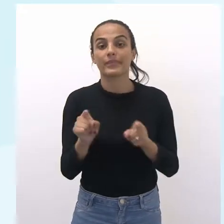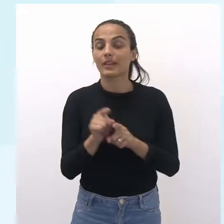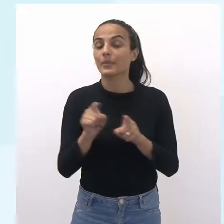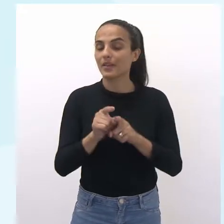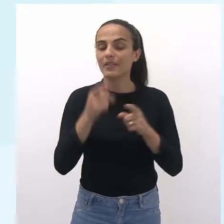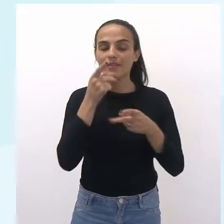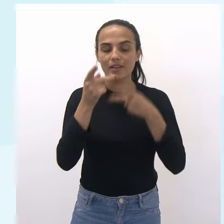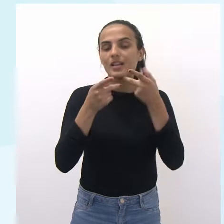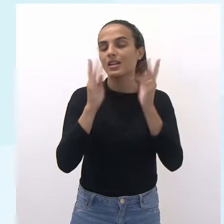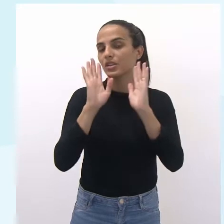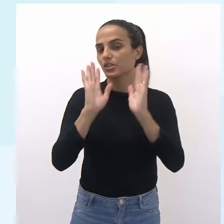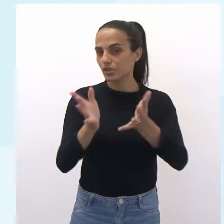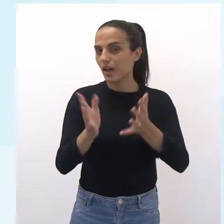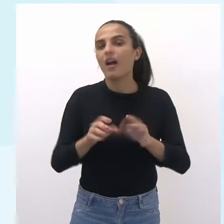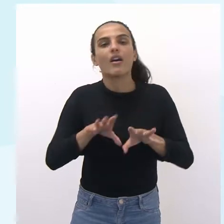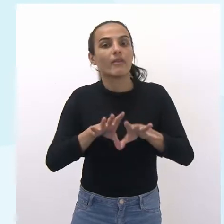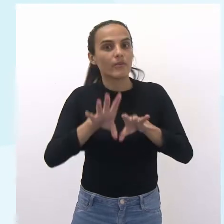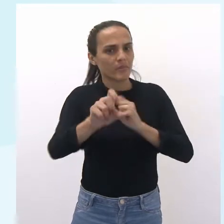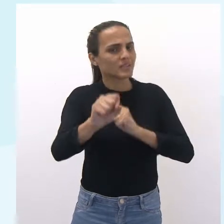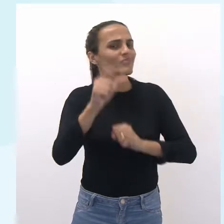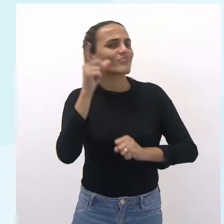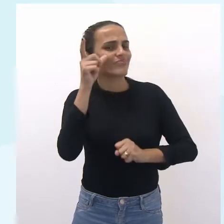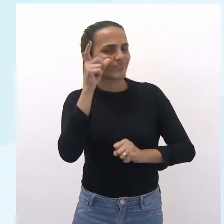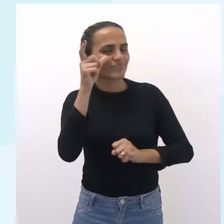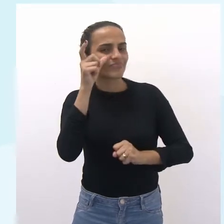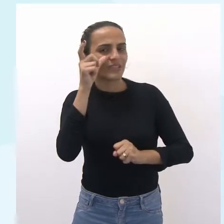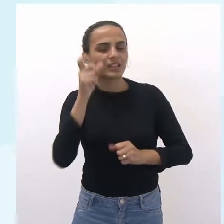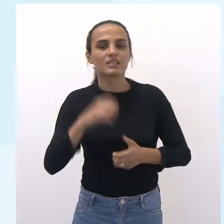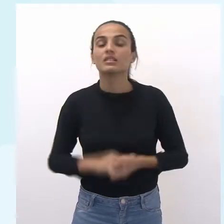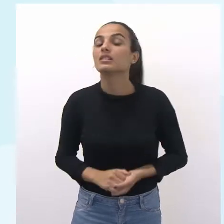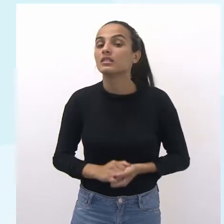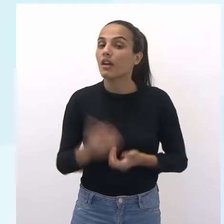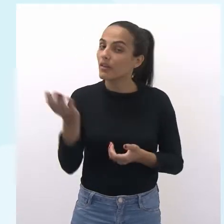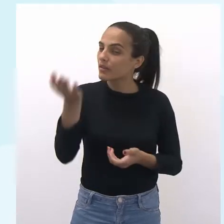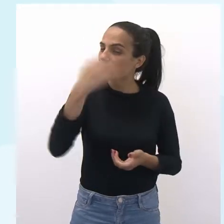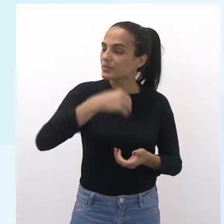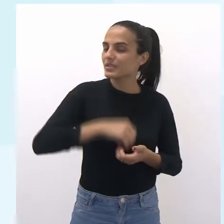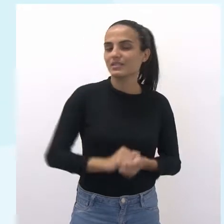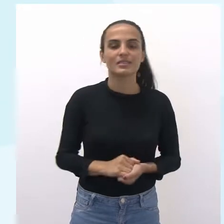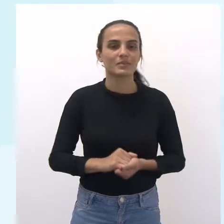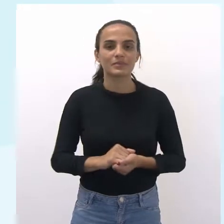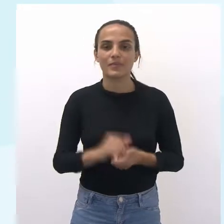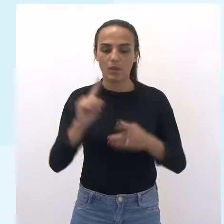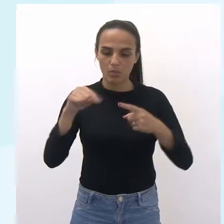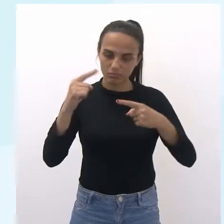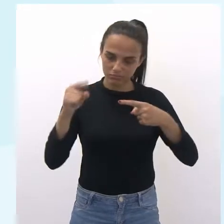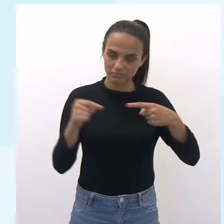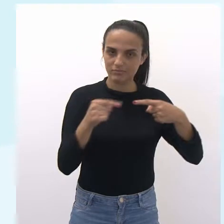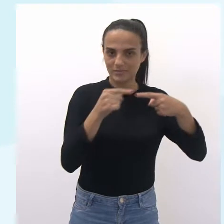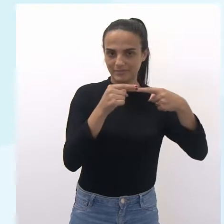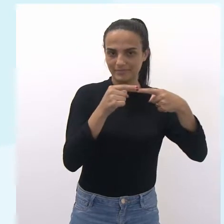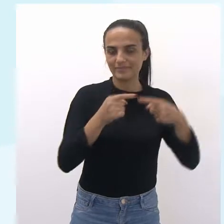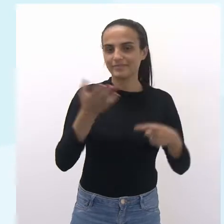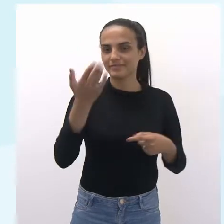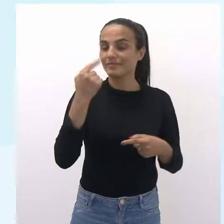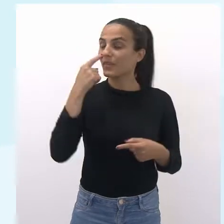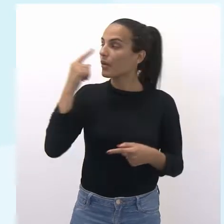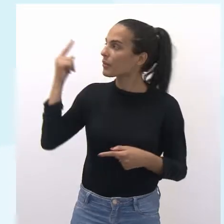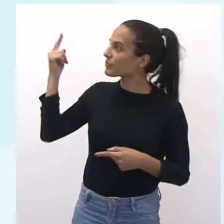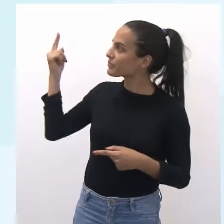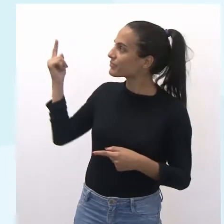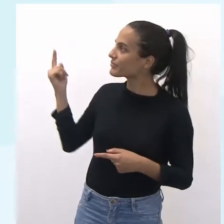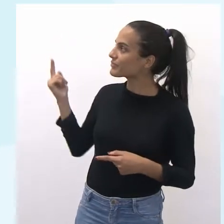a formação vai ser bem interessante. Vamos então agora aos objetivos. Então, para vocês